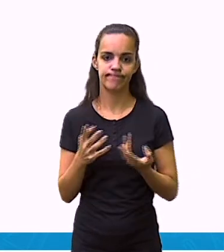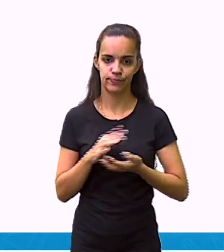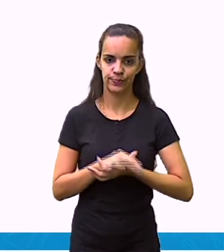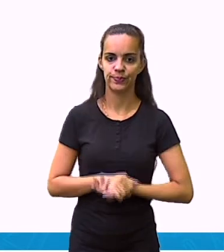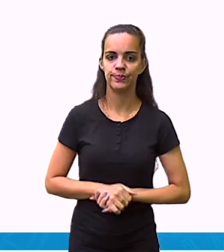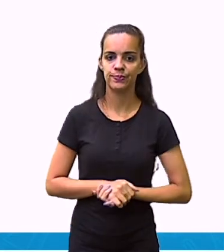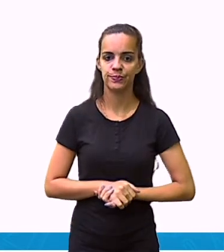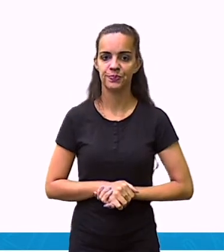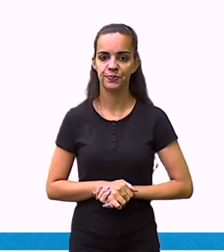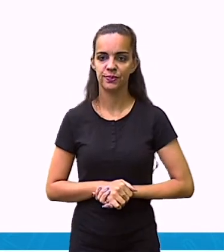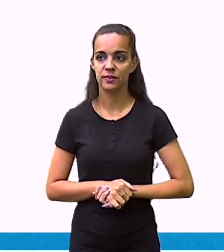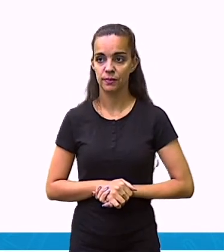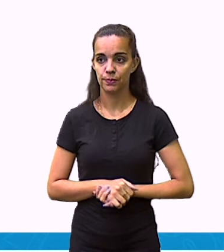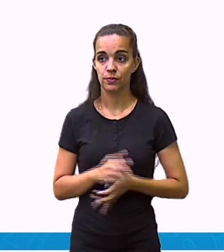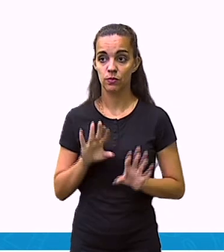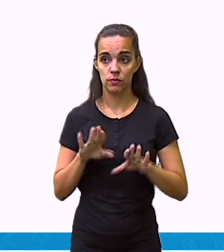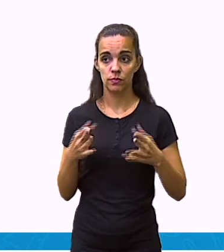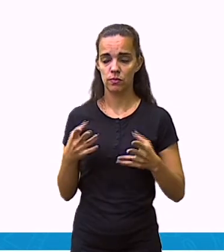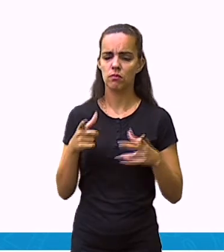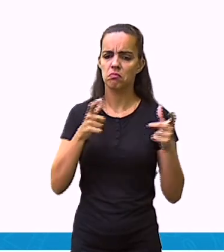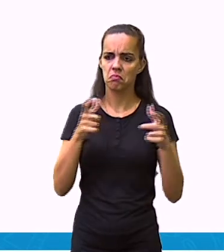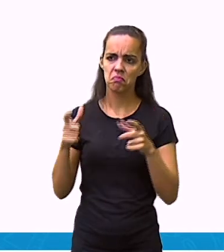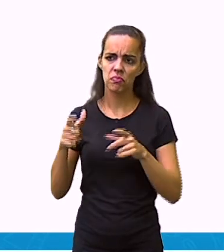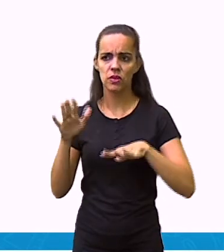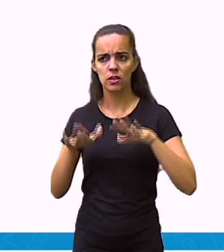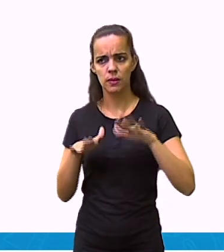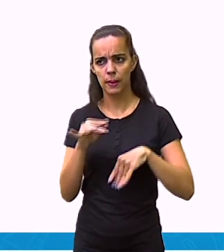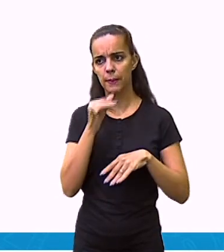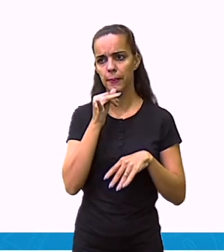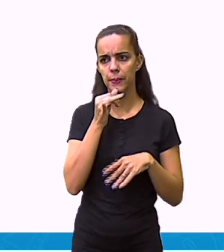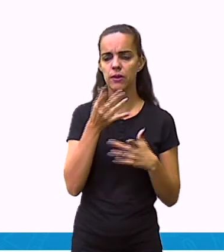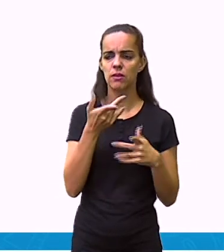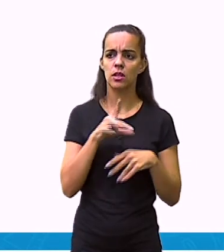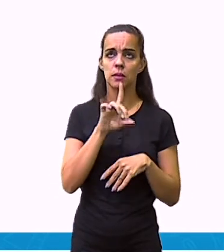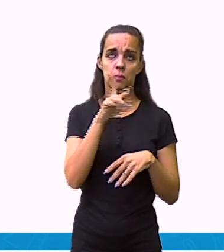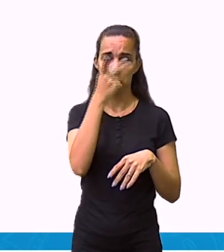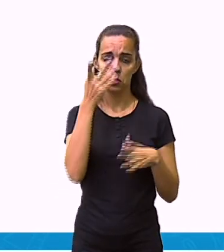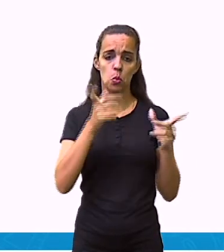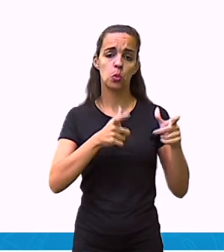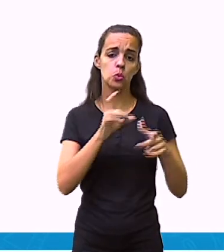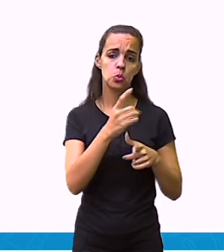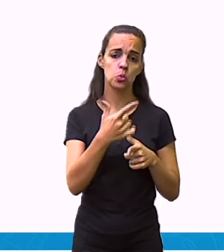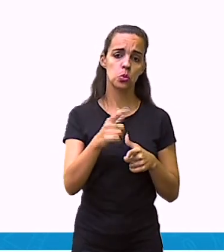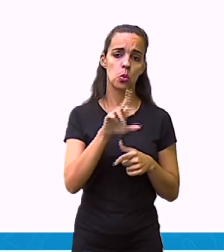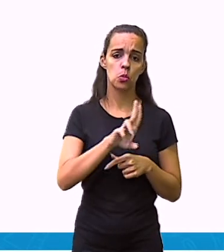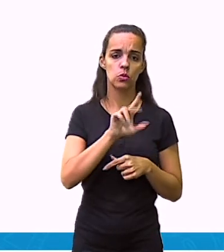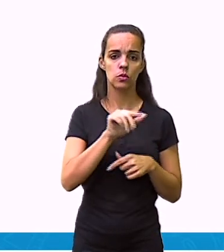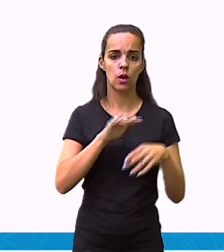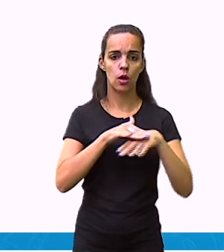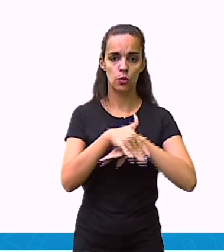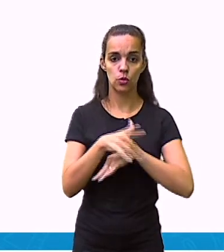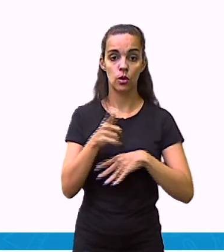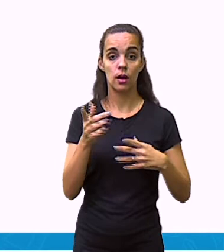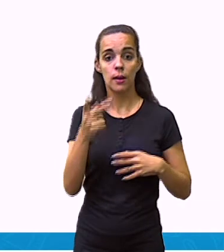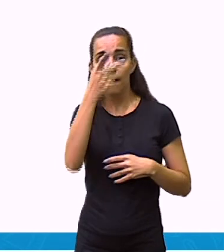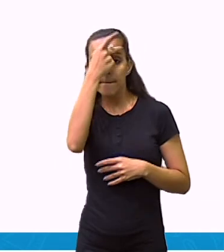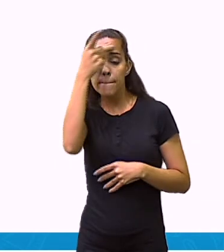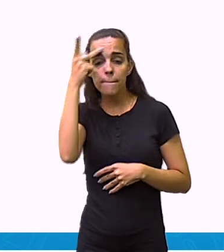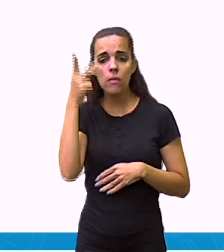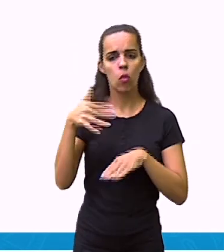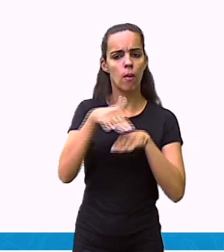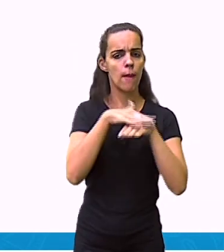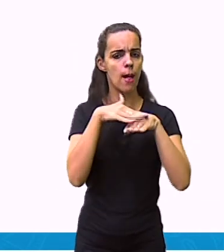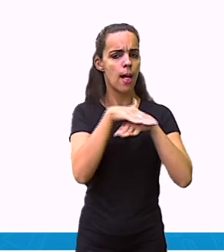quanto à noite. Em outros locais, apenas durante o dia. E as pessoas